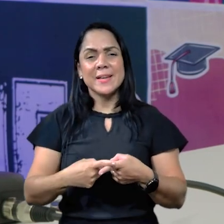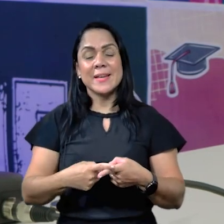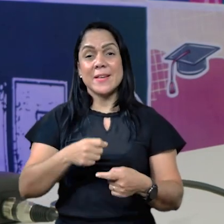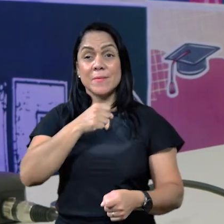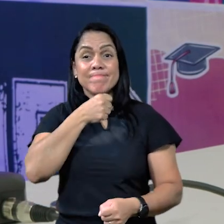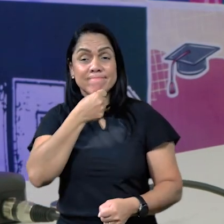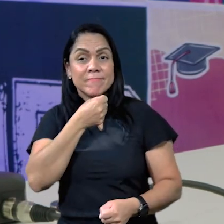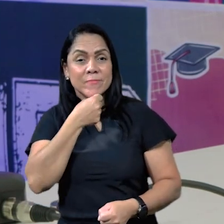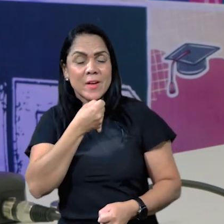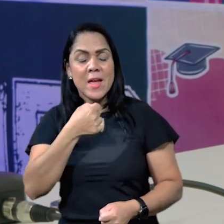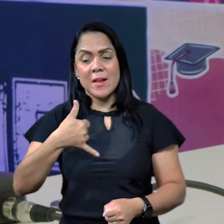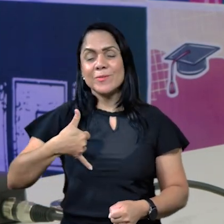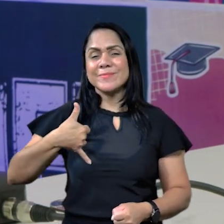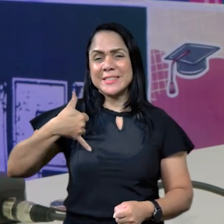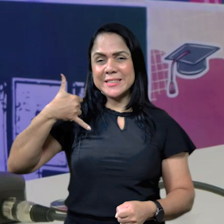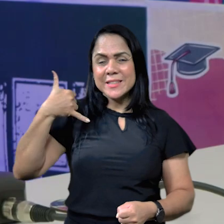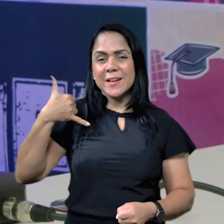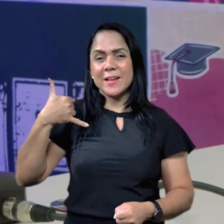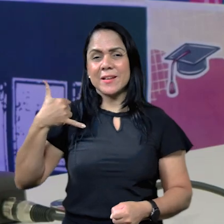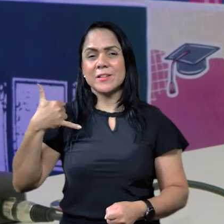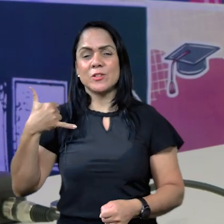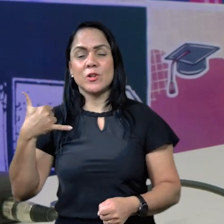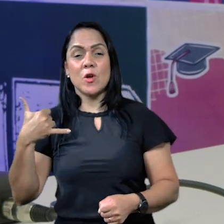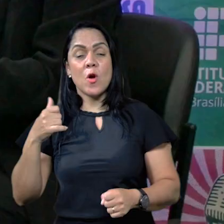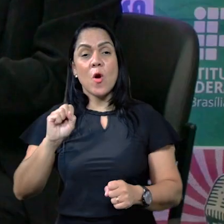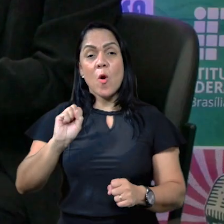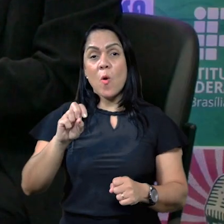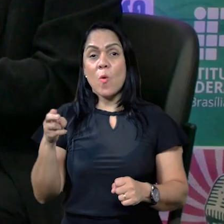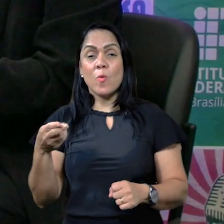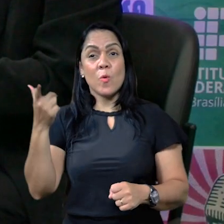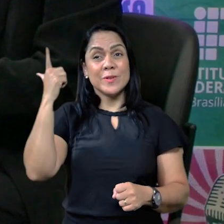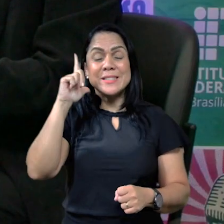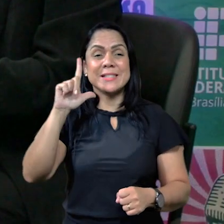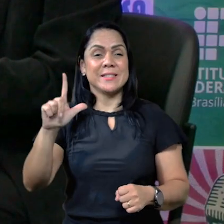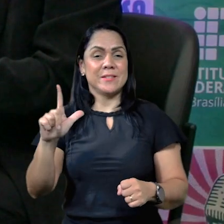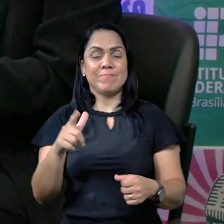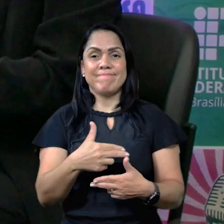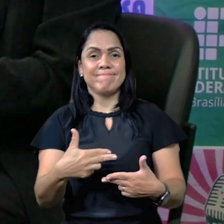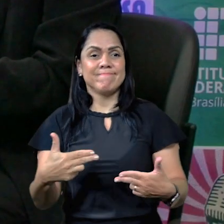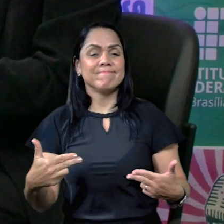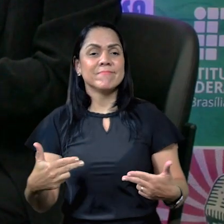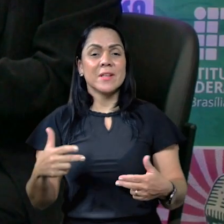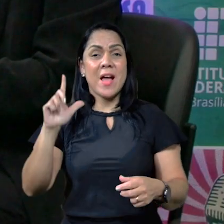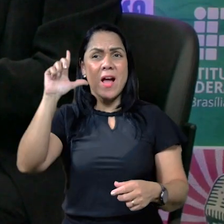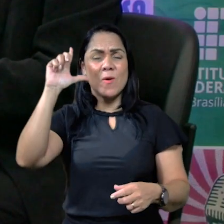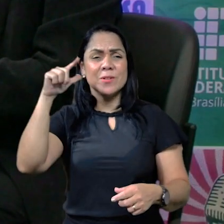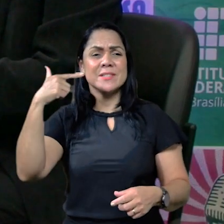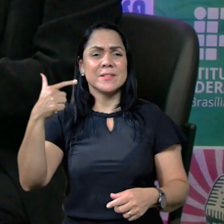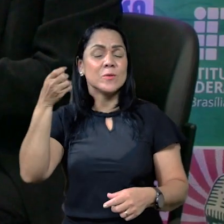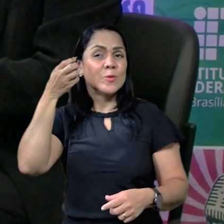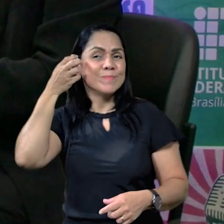pela idade, né, foi ocasionado por algum acidente. Então tem os que fizeram